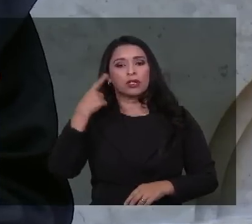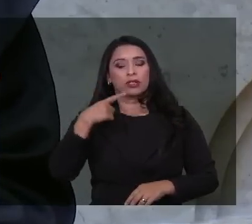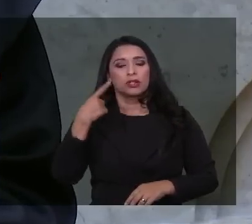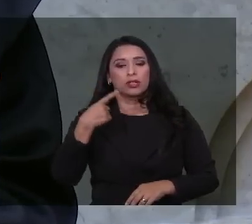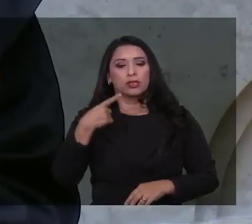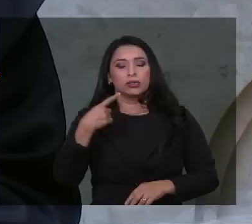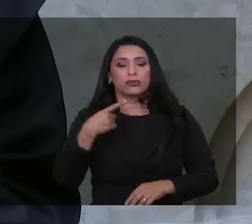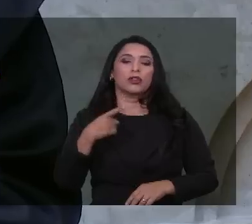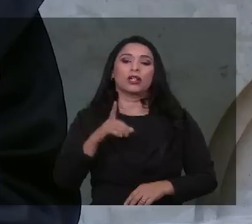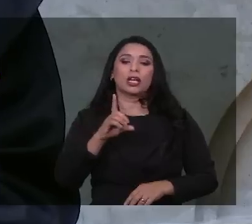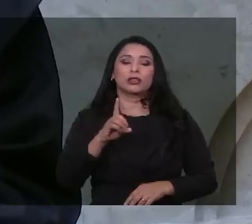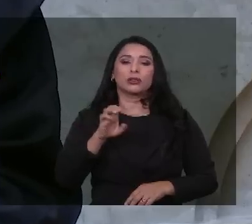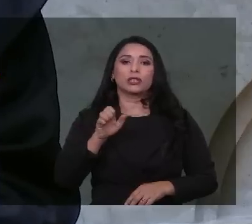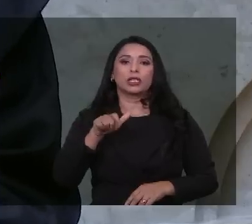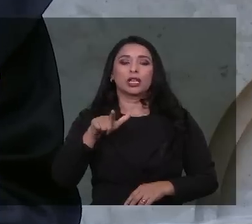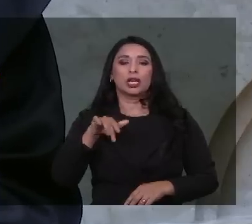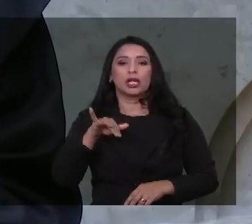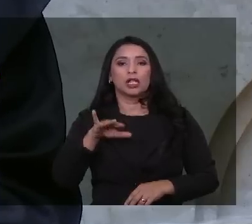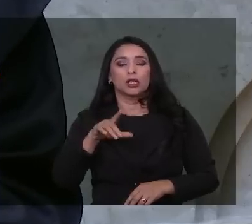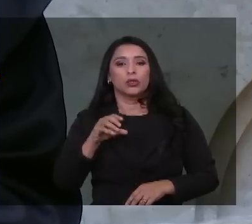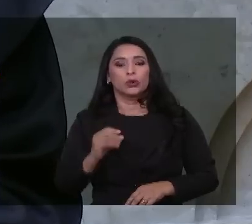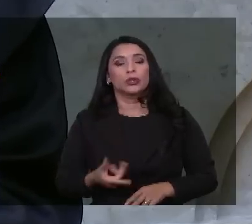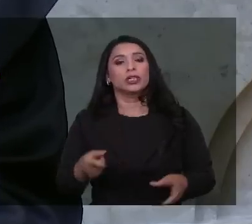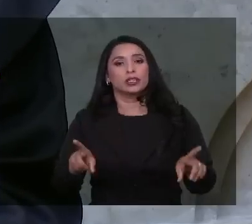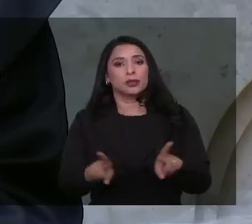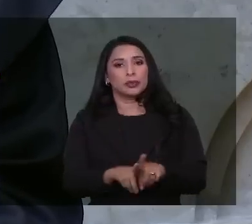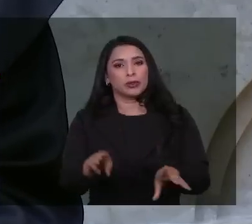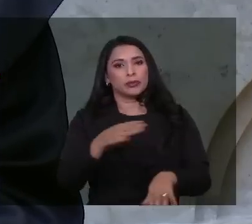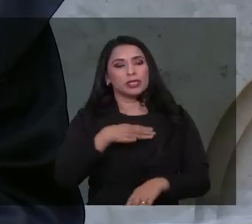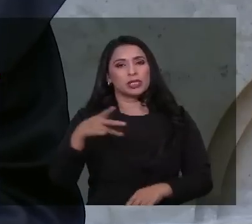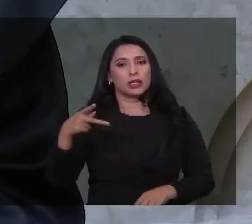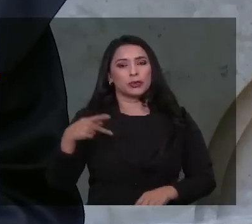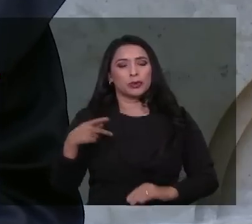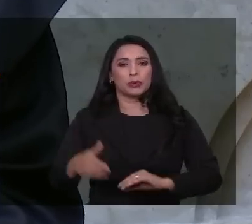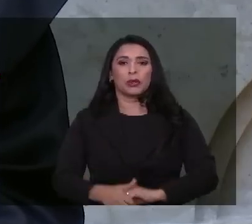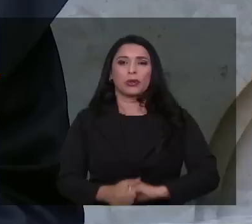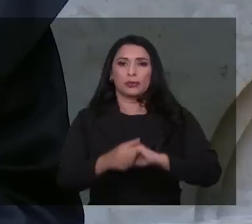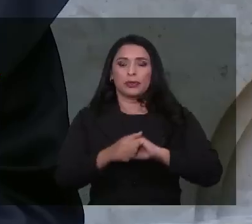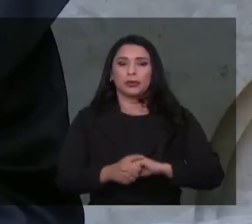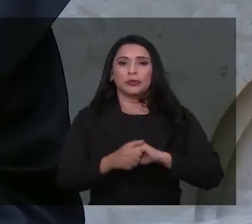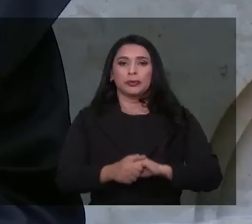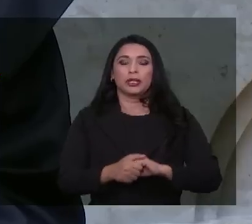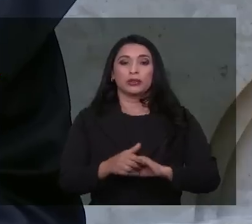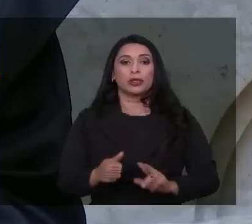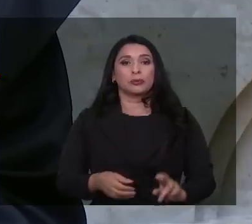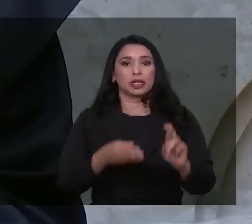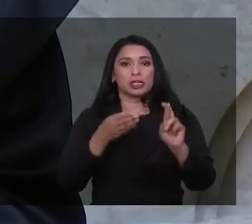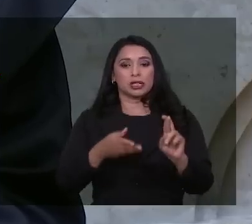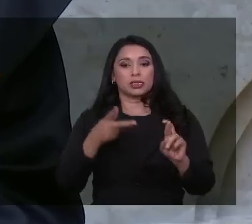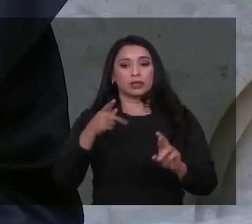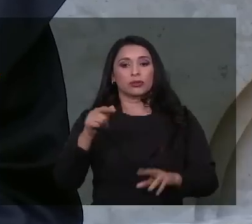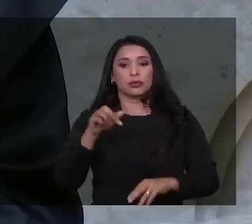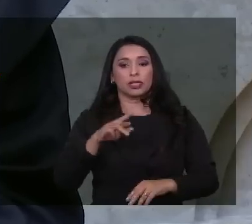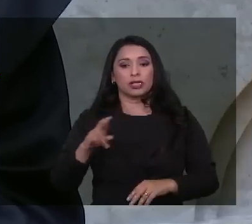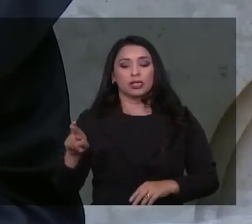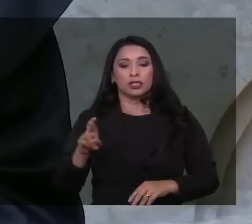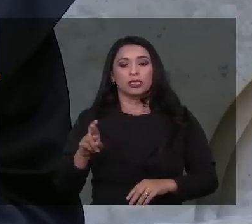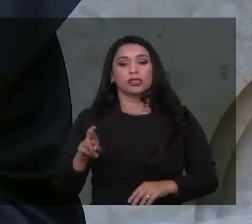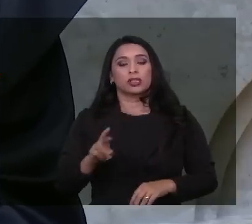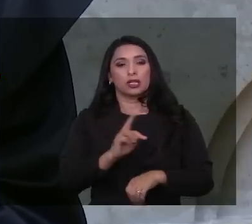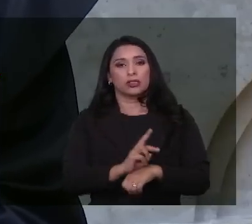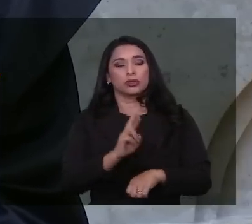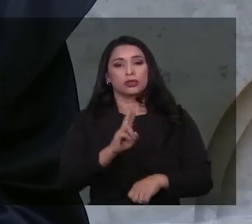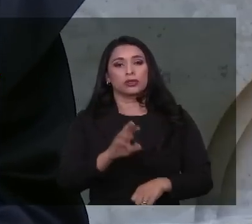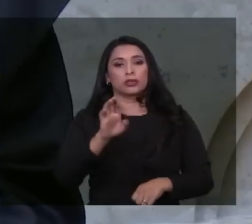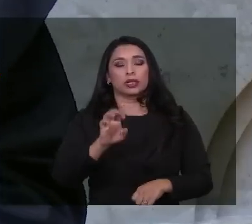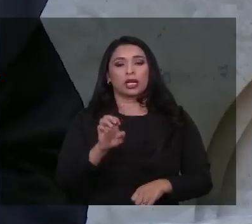Silva Júnior, e o Ministério Público Brasileiro, eu cumprimento na pessoa da procuradora-geral da República Interina, a doutora